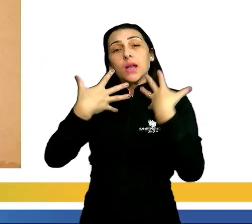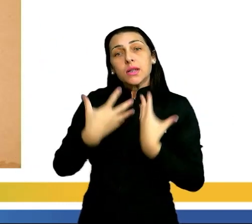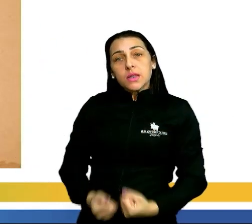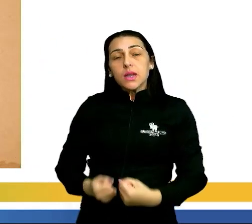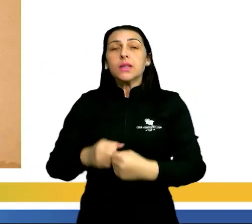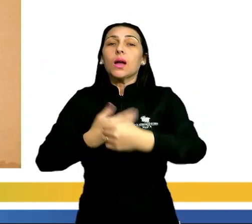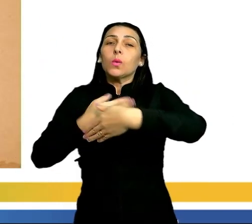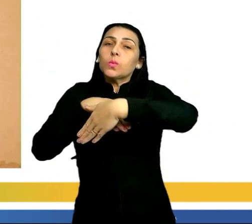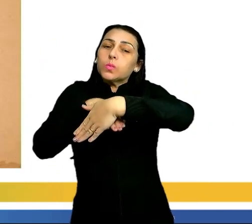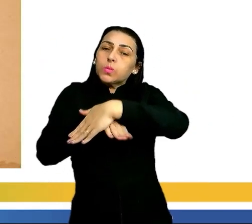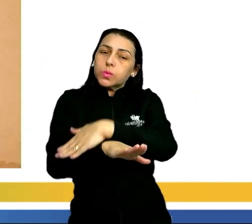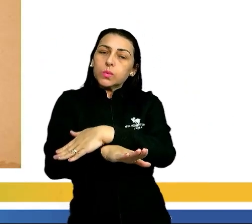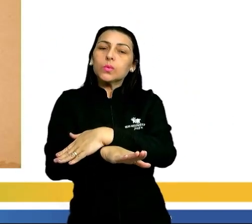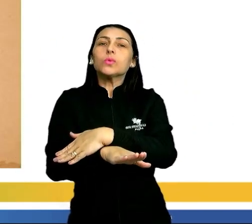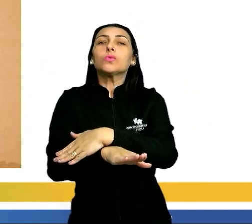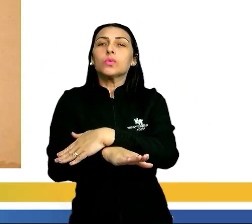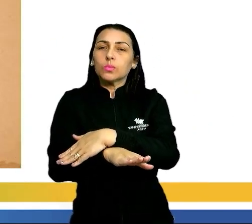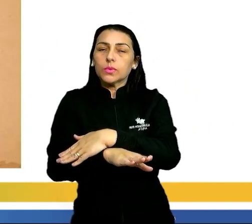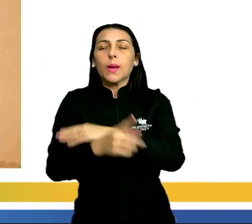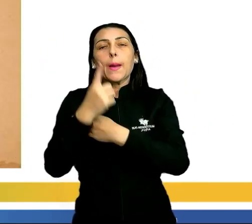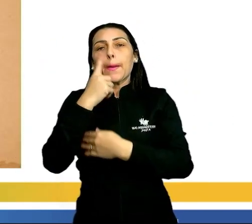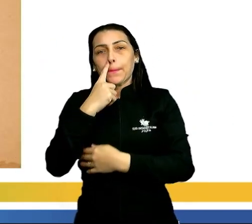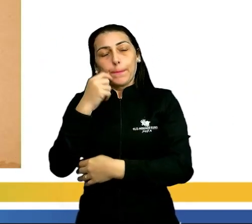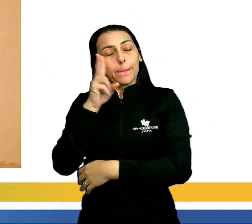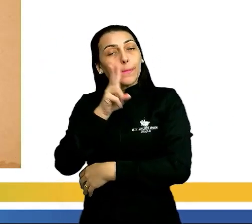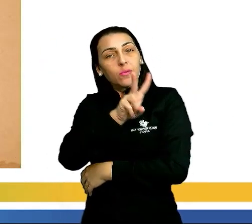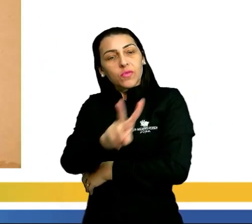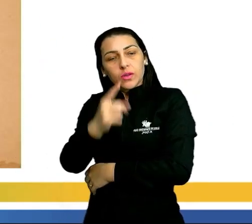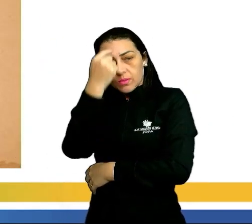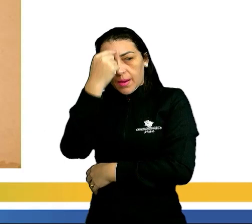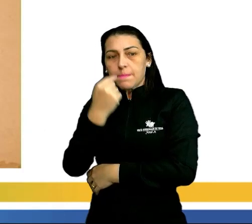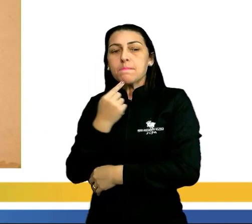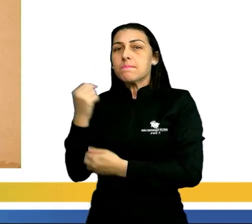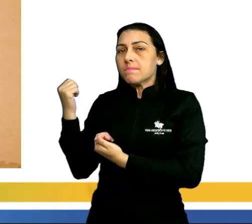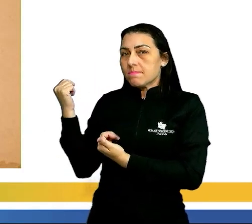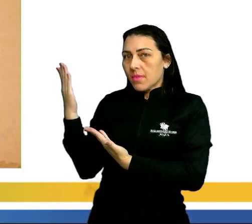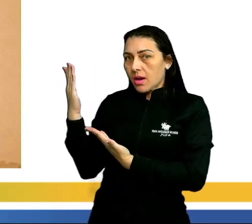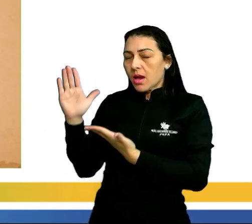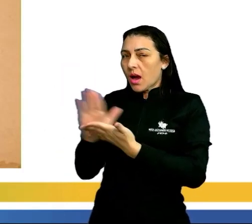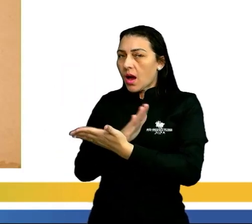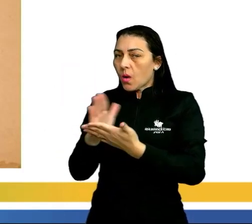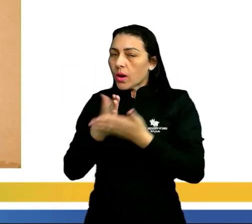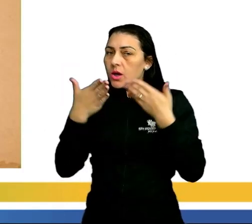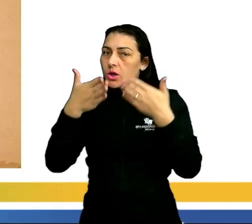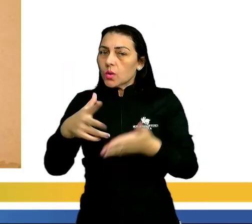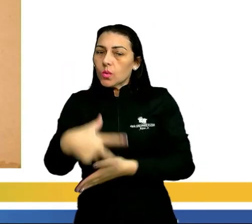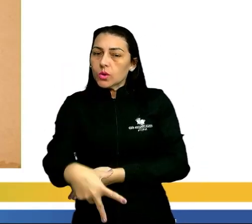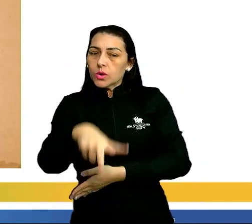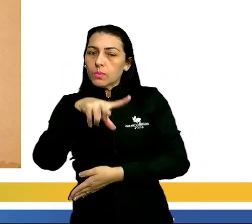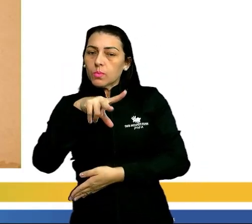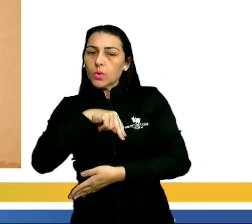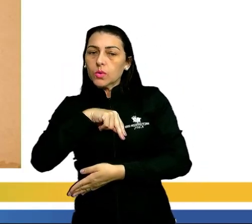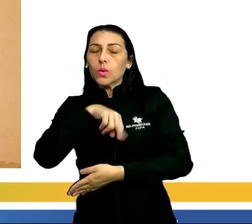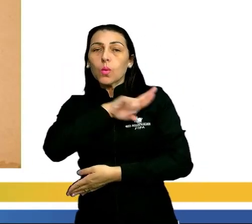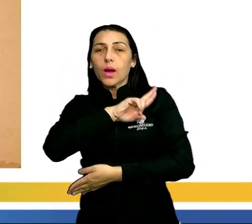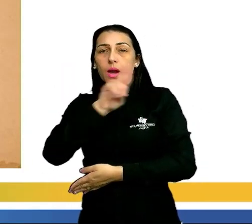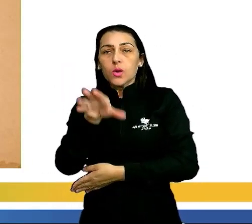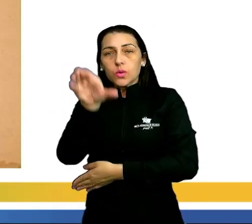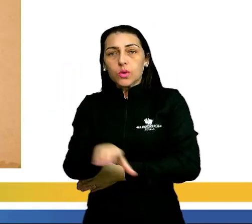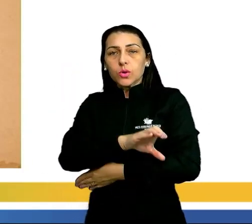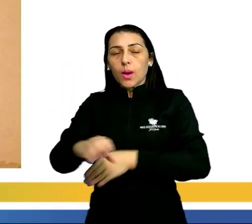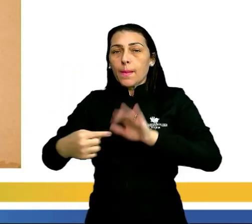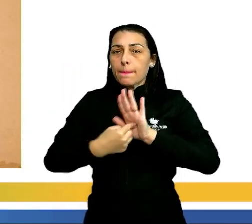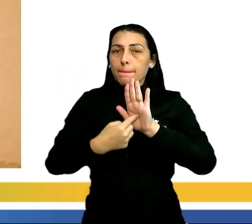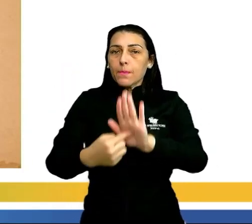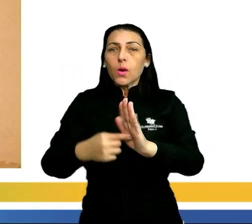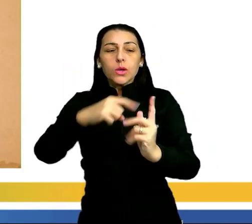seus costumes. Aí nós estamos vendo uma imagem onde alguém que chegou de Portugal com a religião cristã